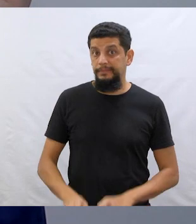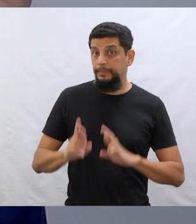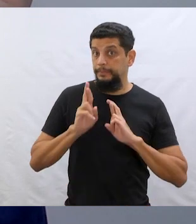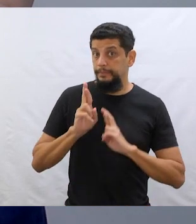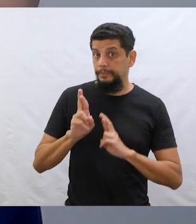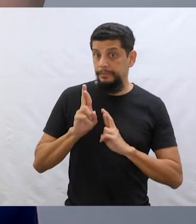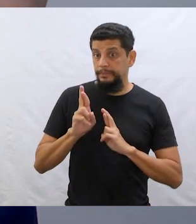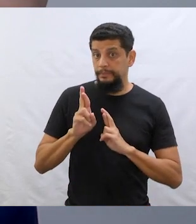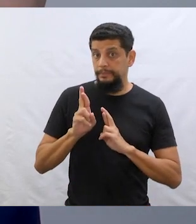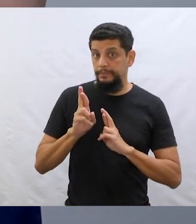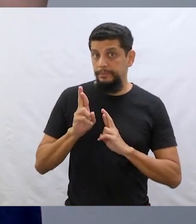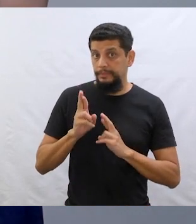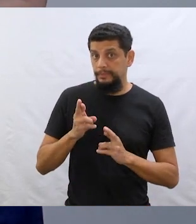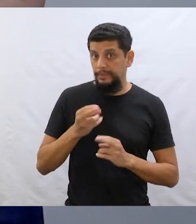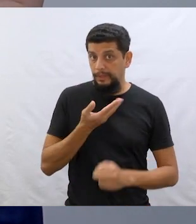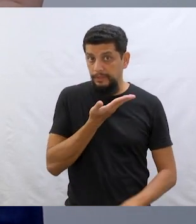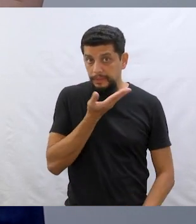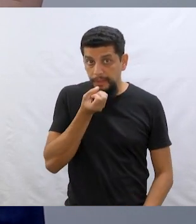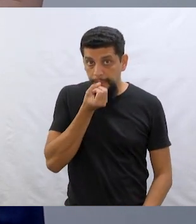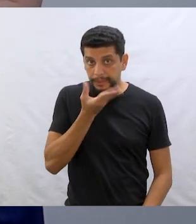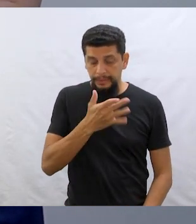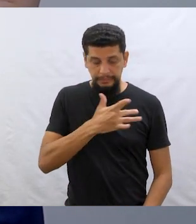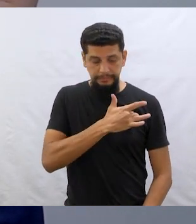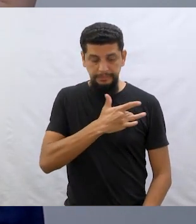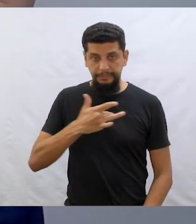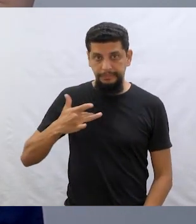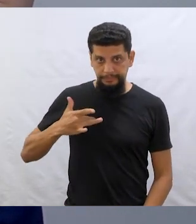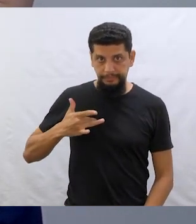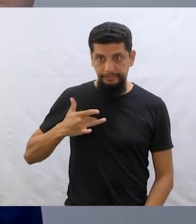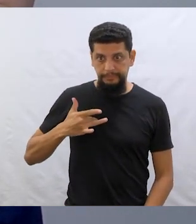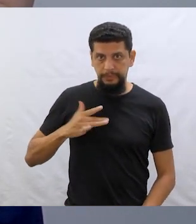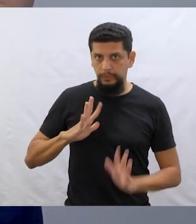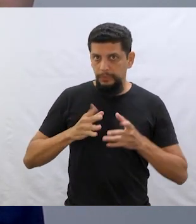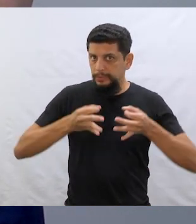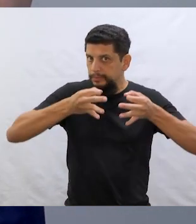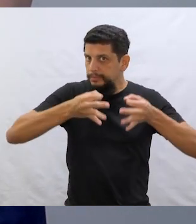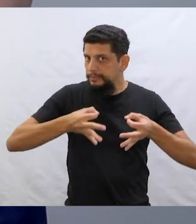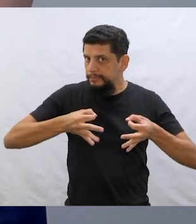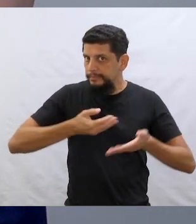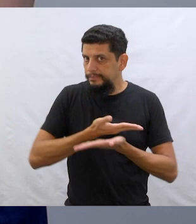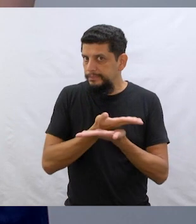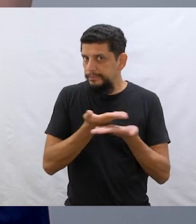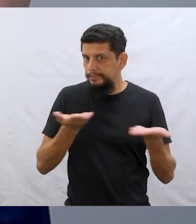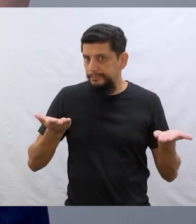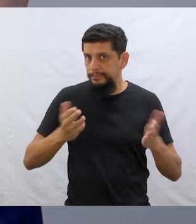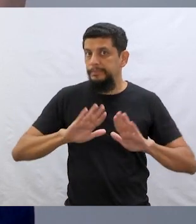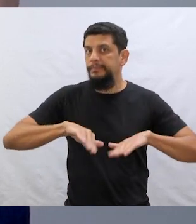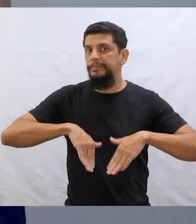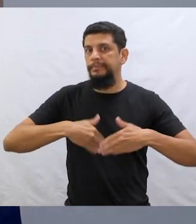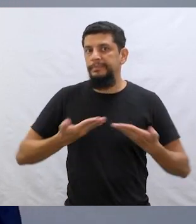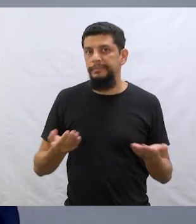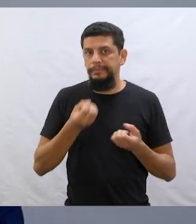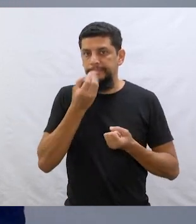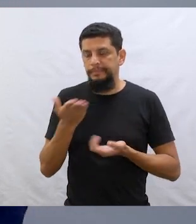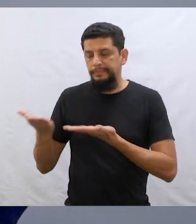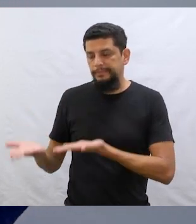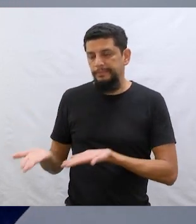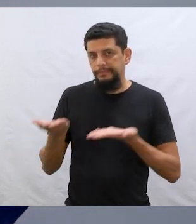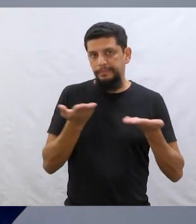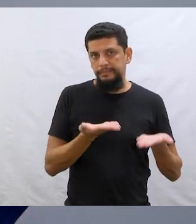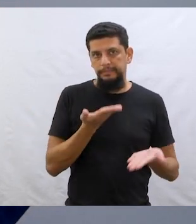Esperamos que vocês estejam bem, tudo certinho. Então,